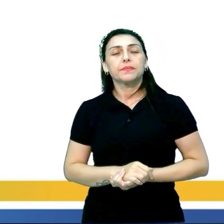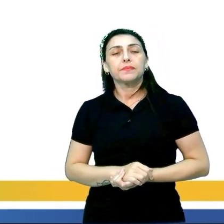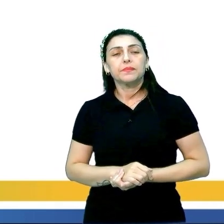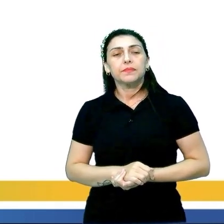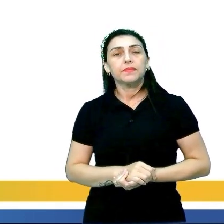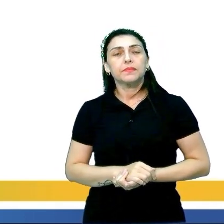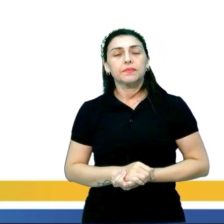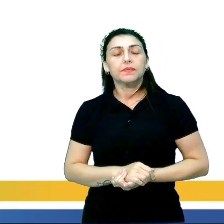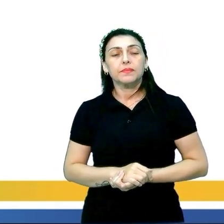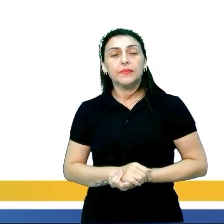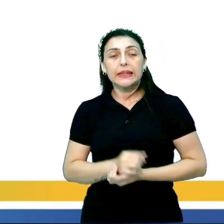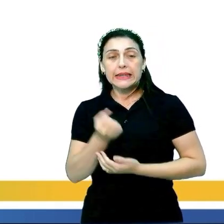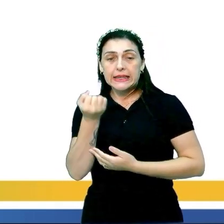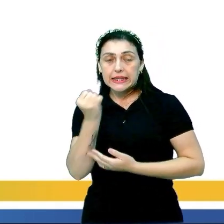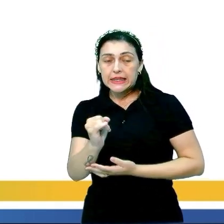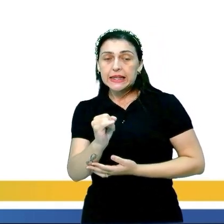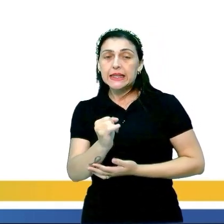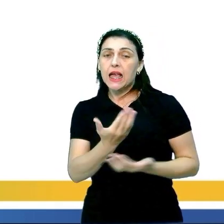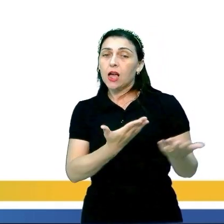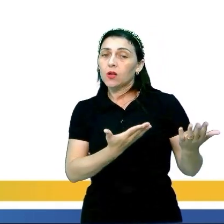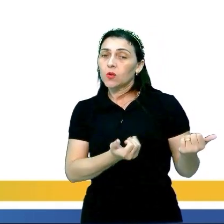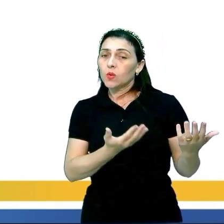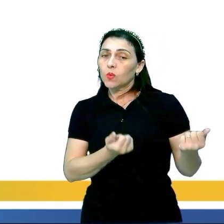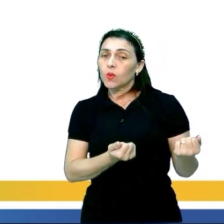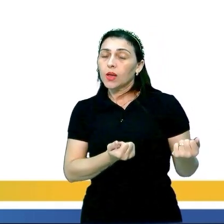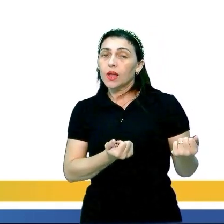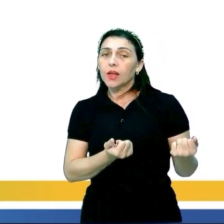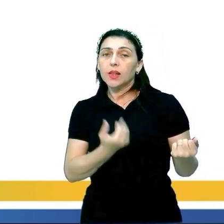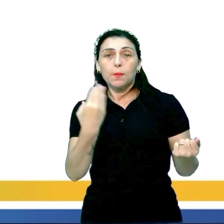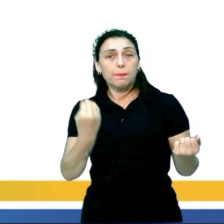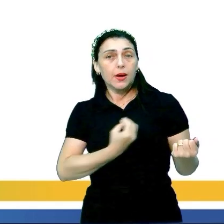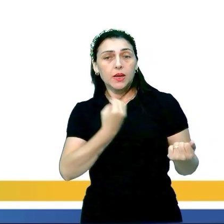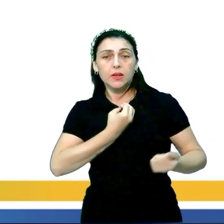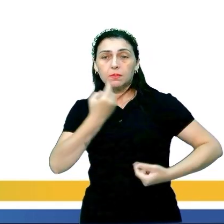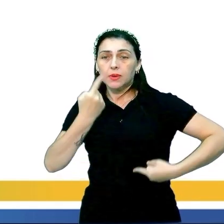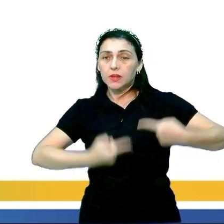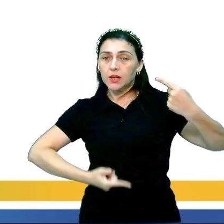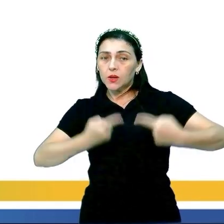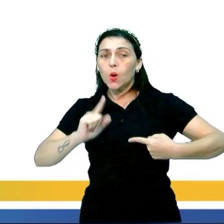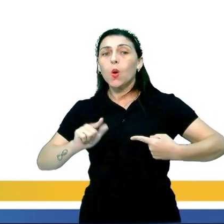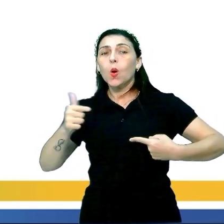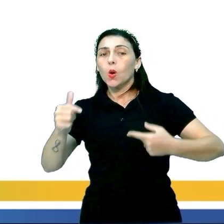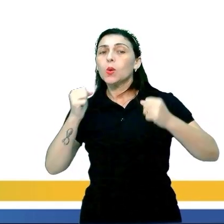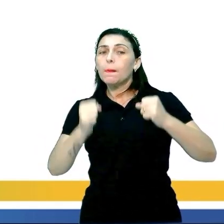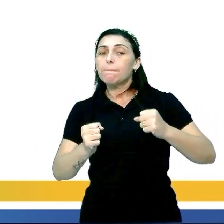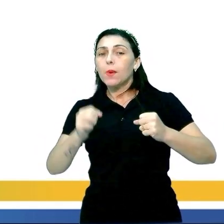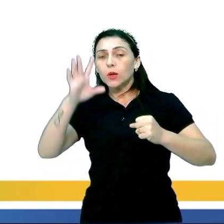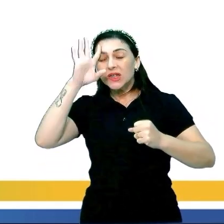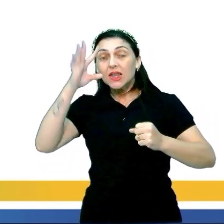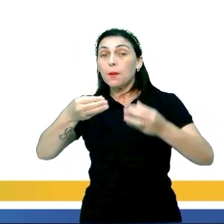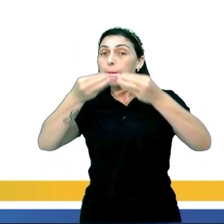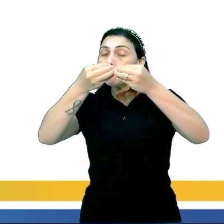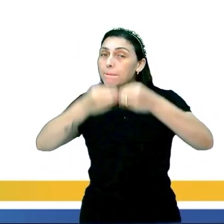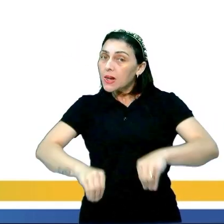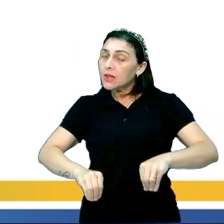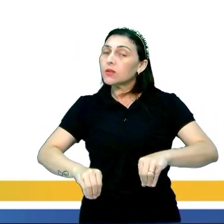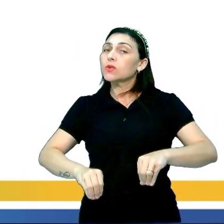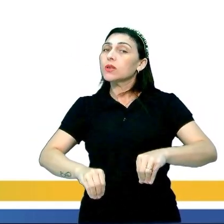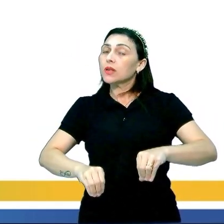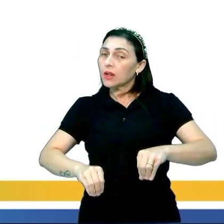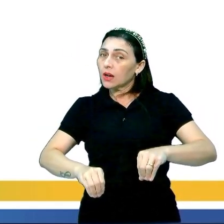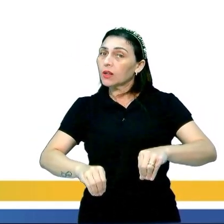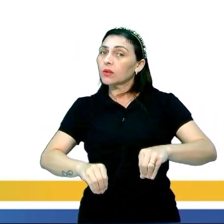D. Se a juventude não toma parte na política, outros podem decidir prejudicialmente contra